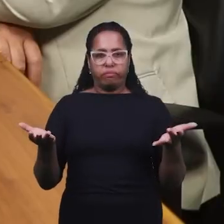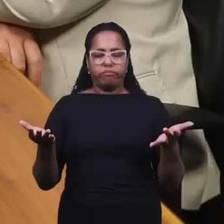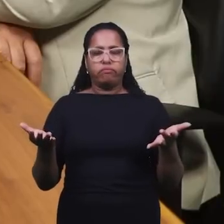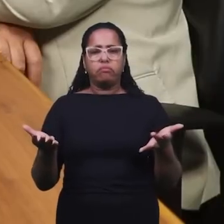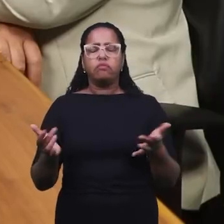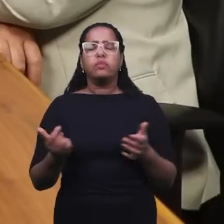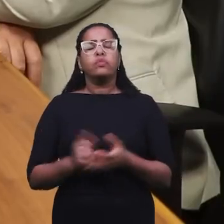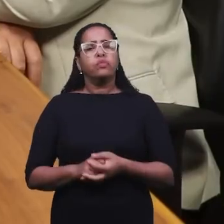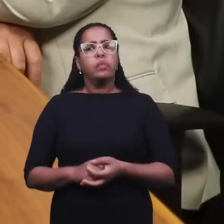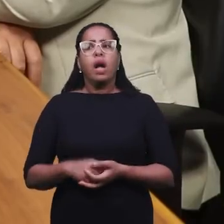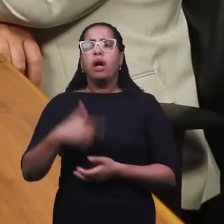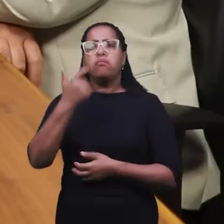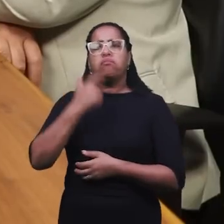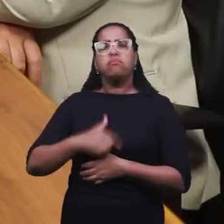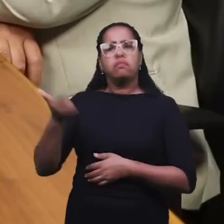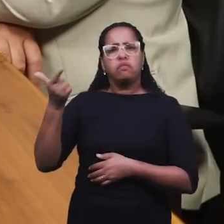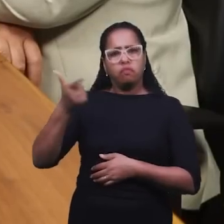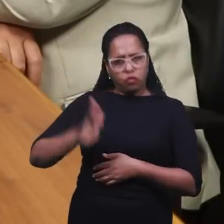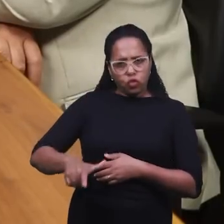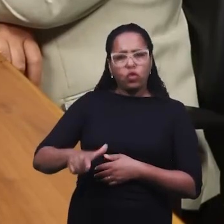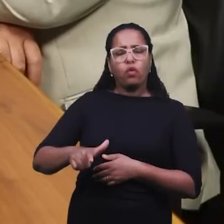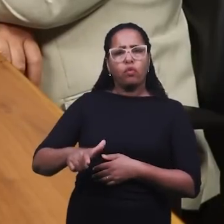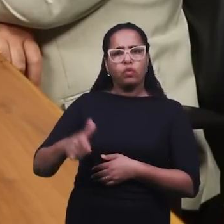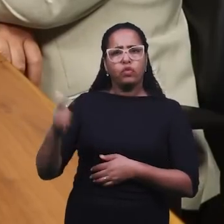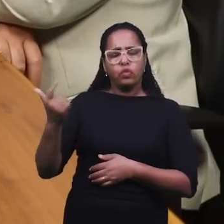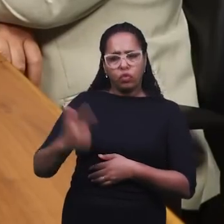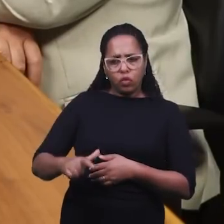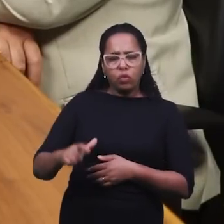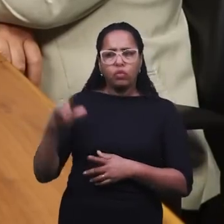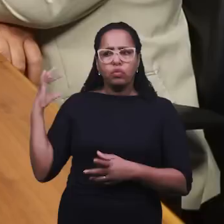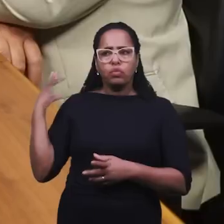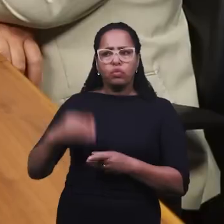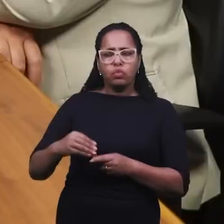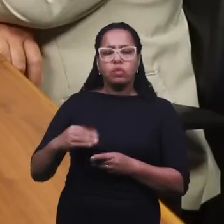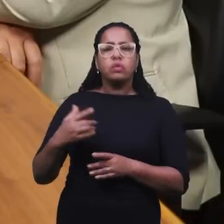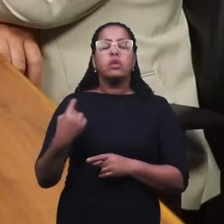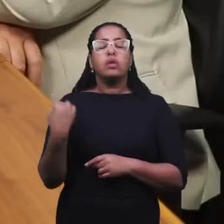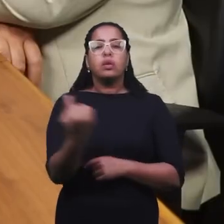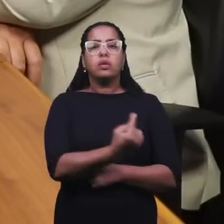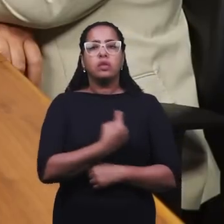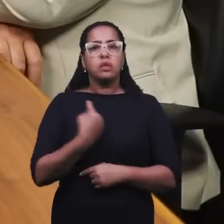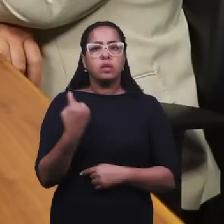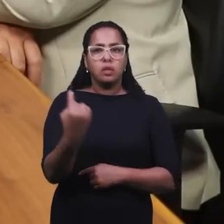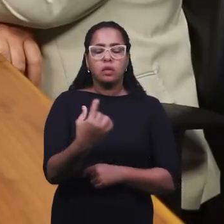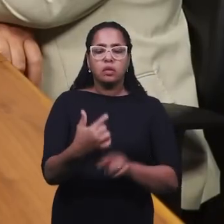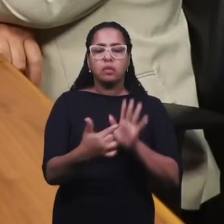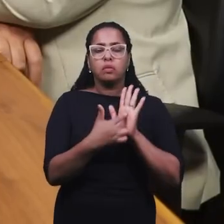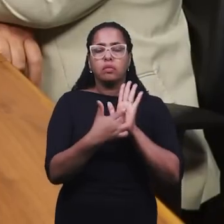exatamente a definição de quais são as orientações para o diácono. Pode continuar.